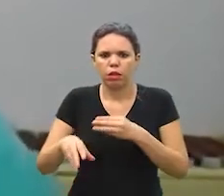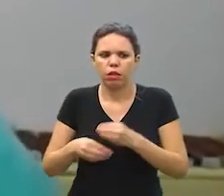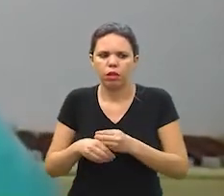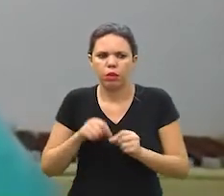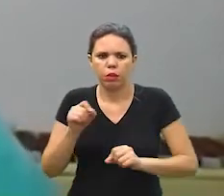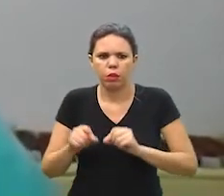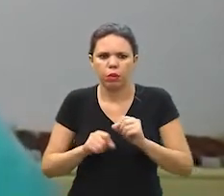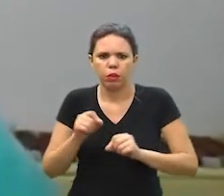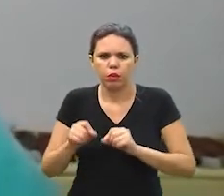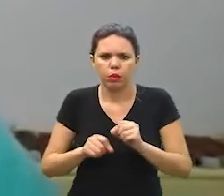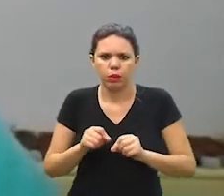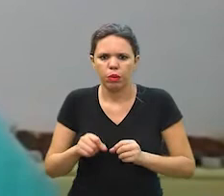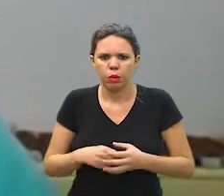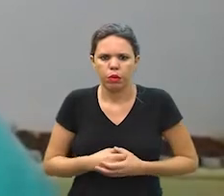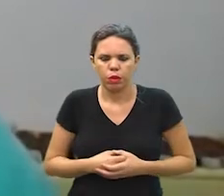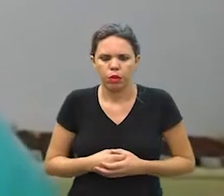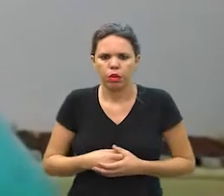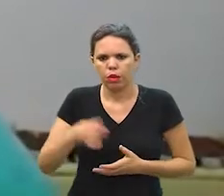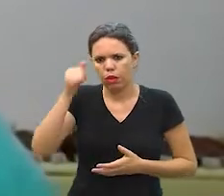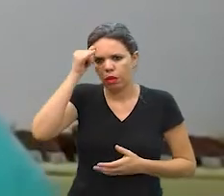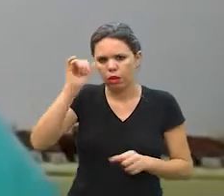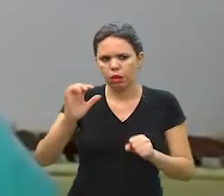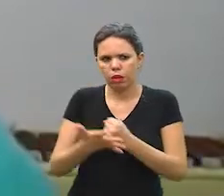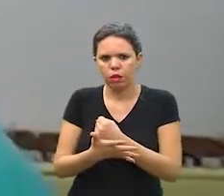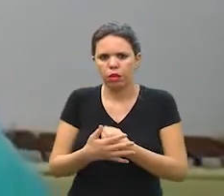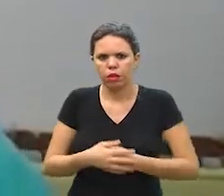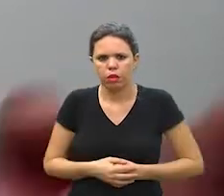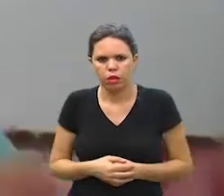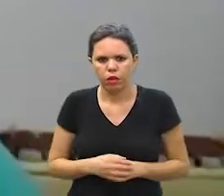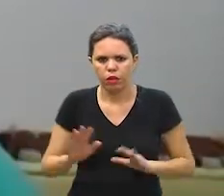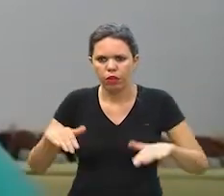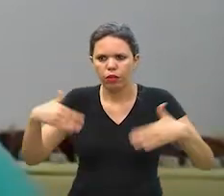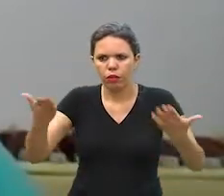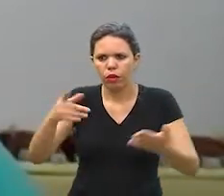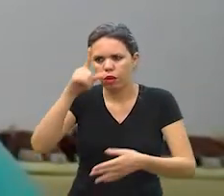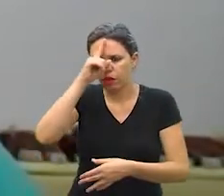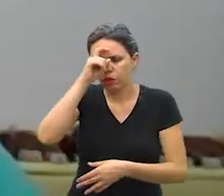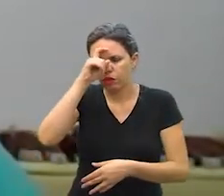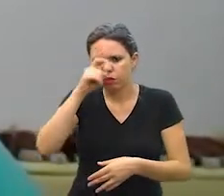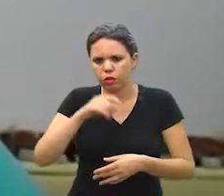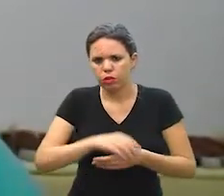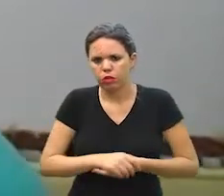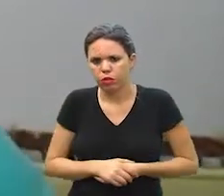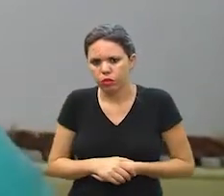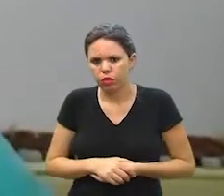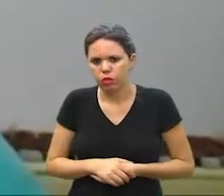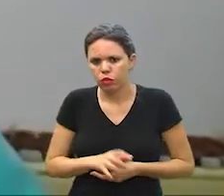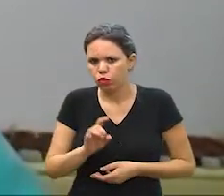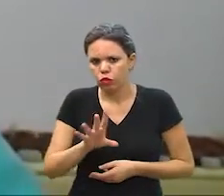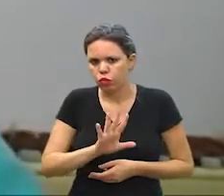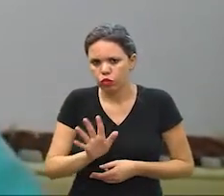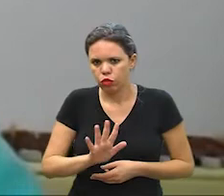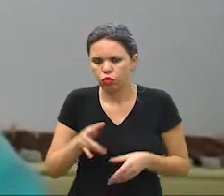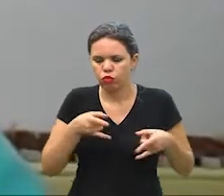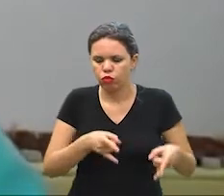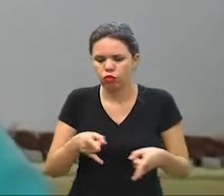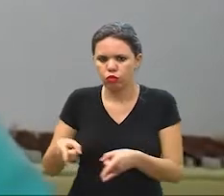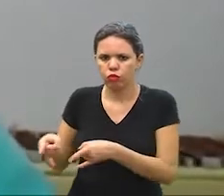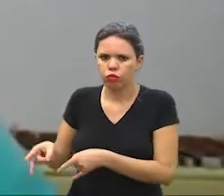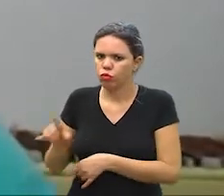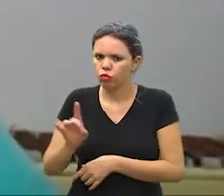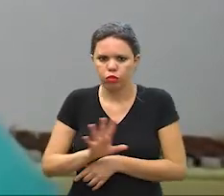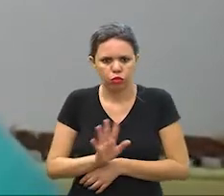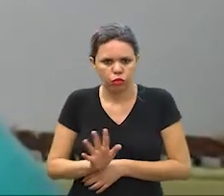que é o combate à pandemia fora do hospital. entende? Não é só o leito, não